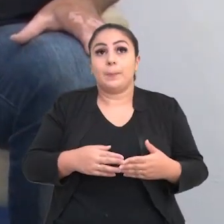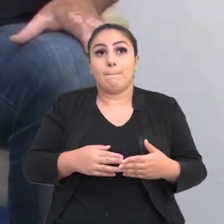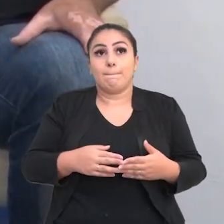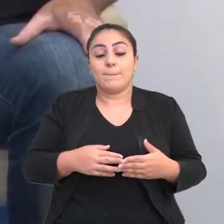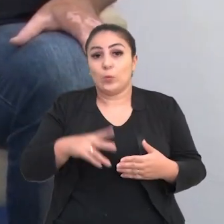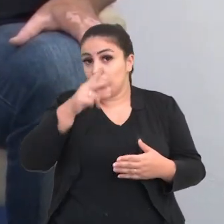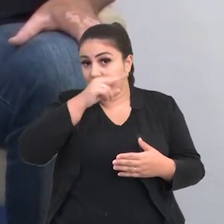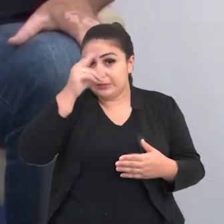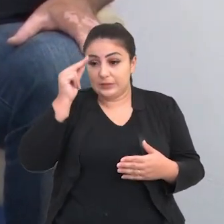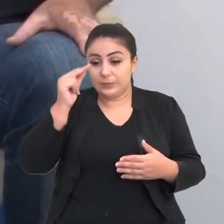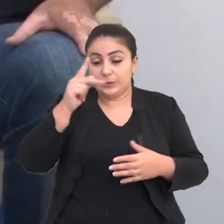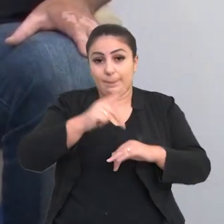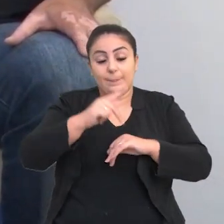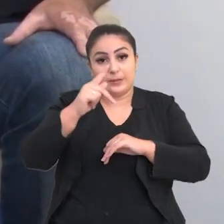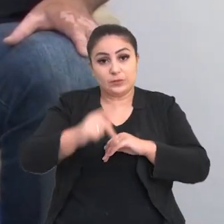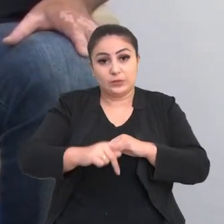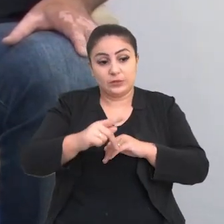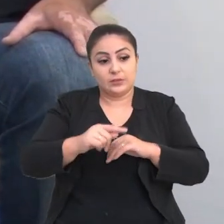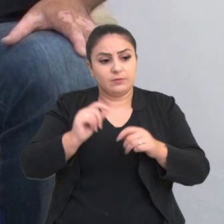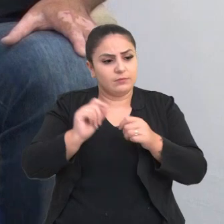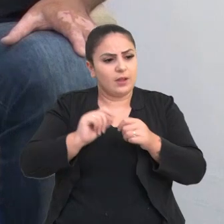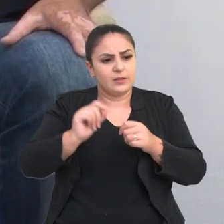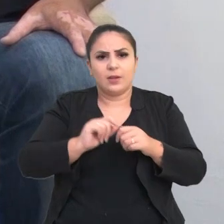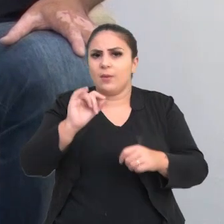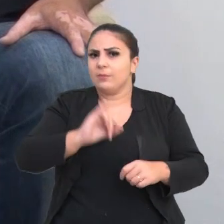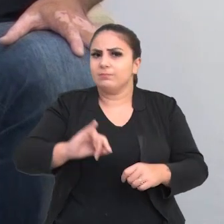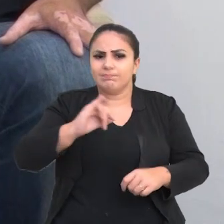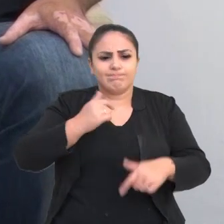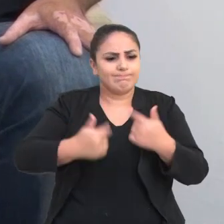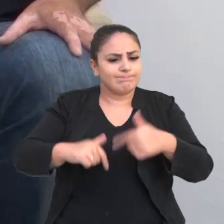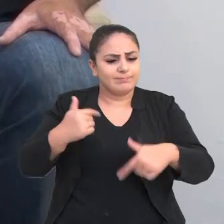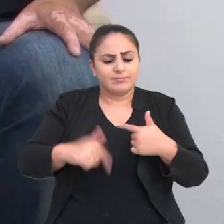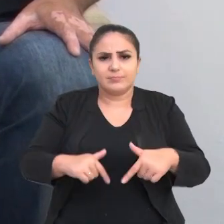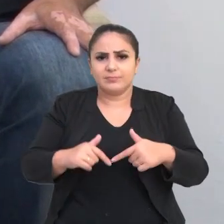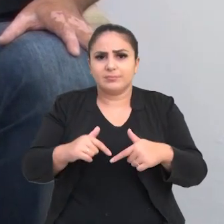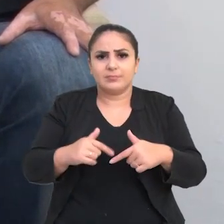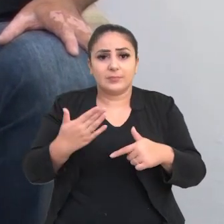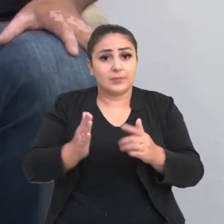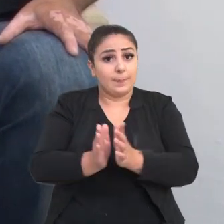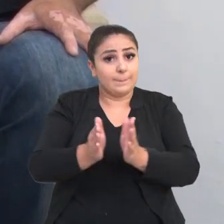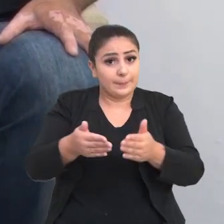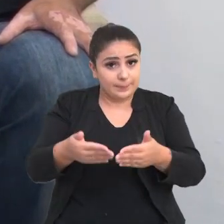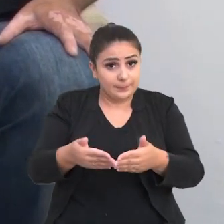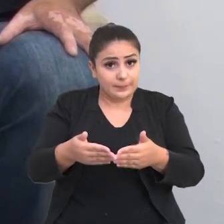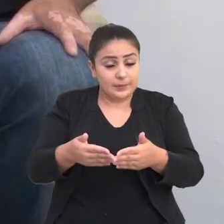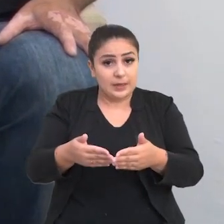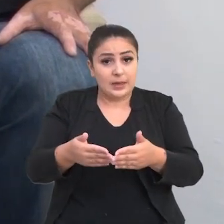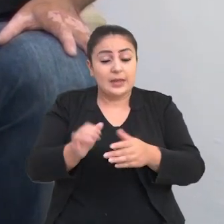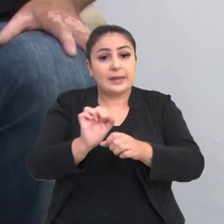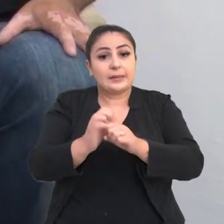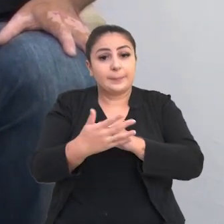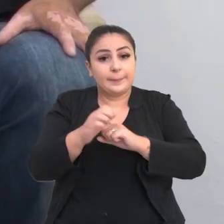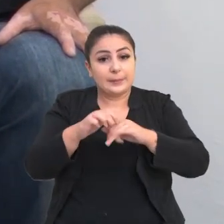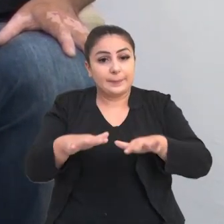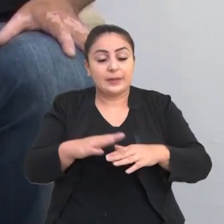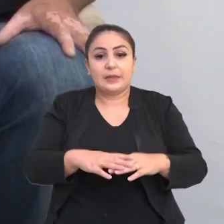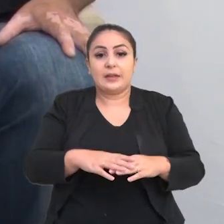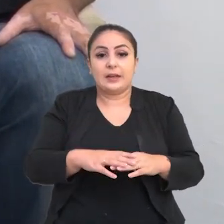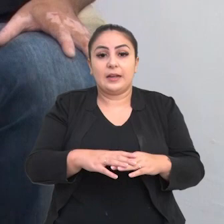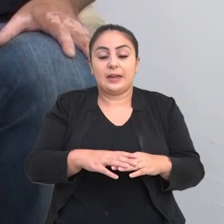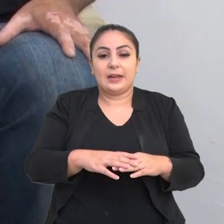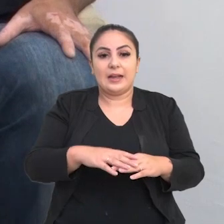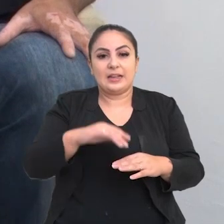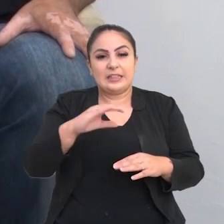que o Poder Executivo do município de Passo Fundo vem fazendo um excelente trabalho frente a essa pandemia. A nossa secretária de Saúde,